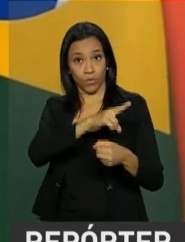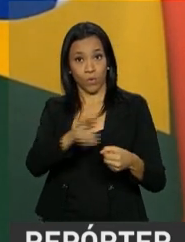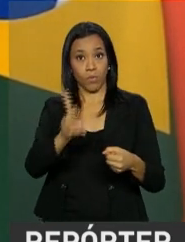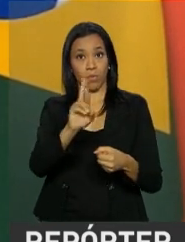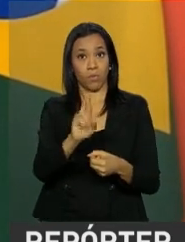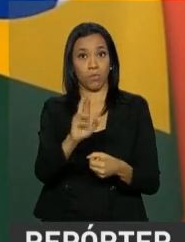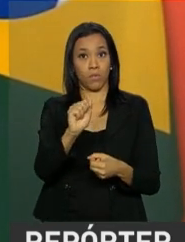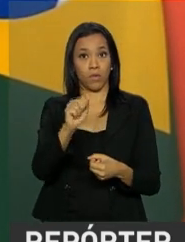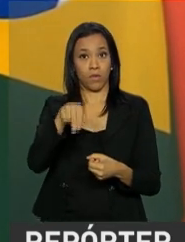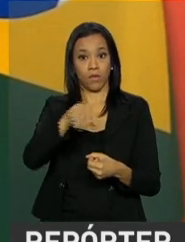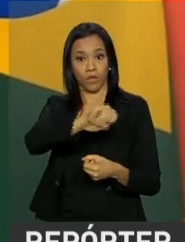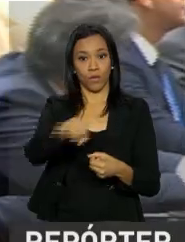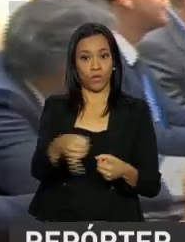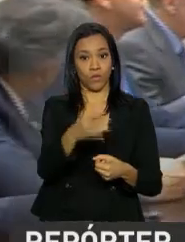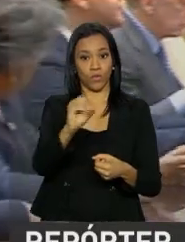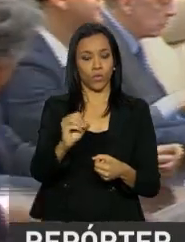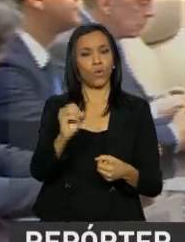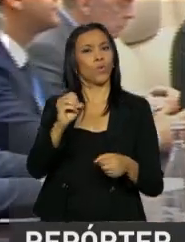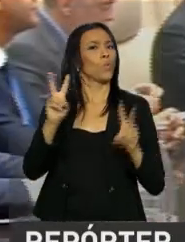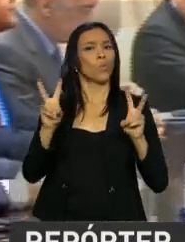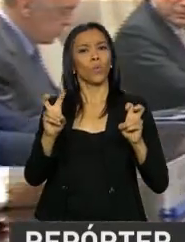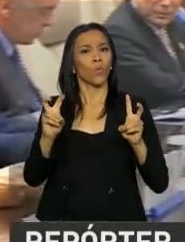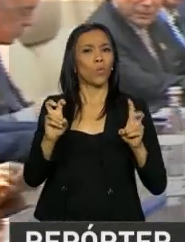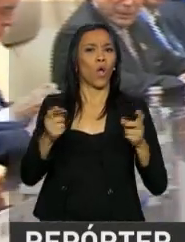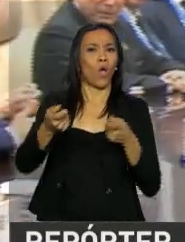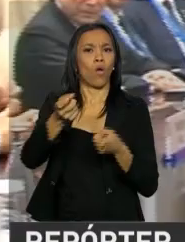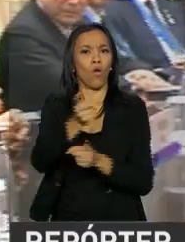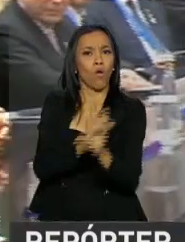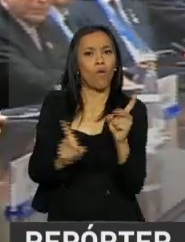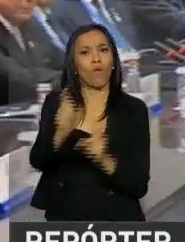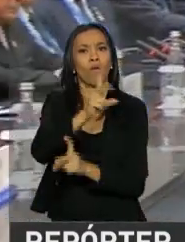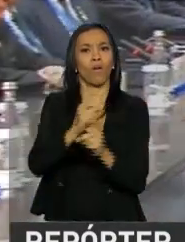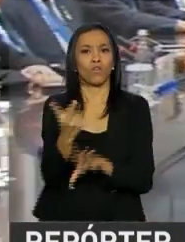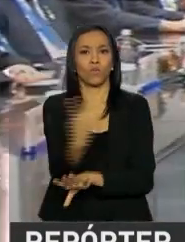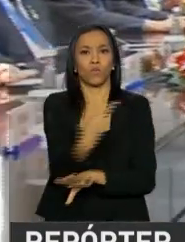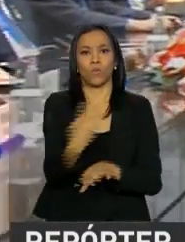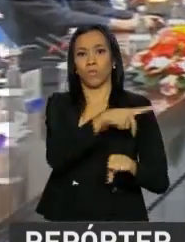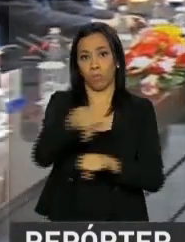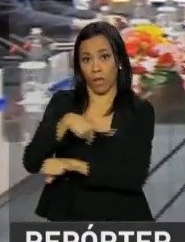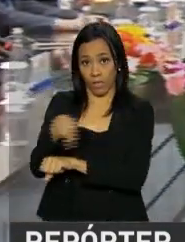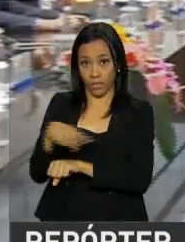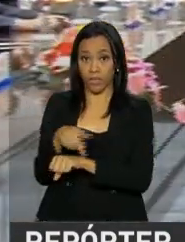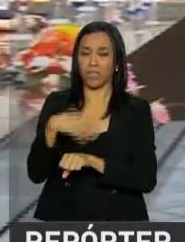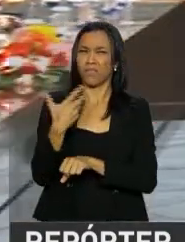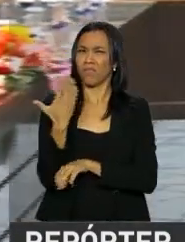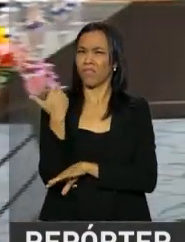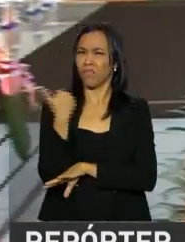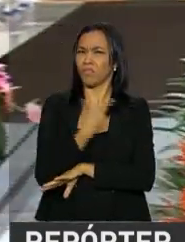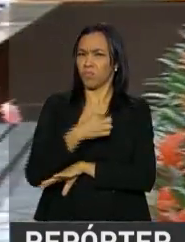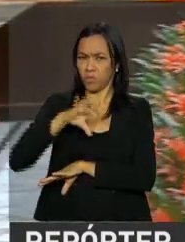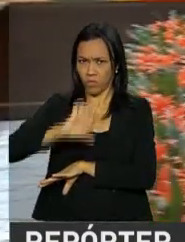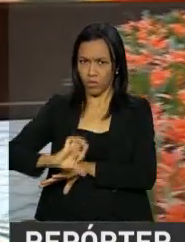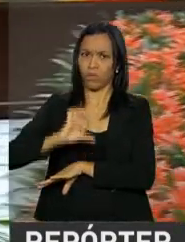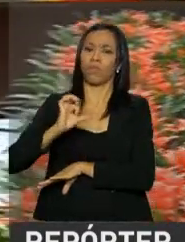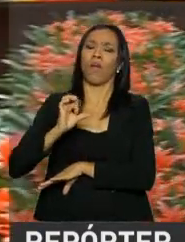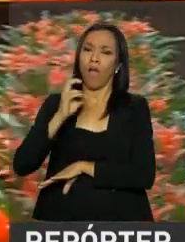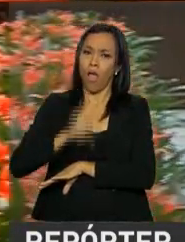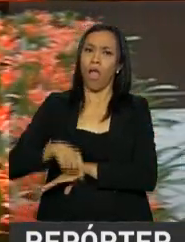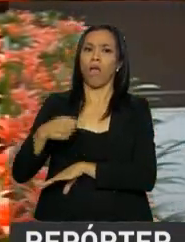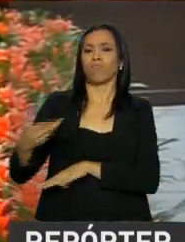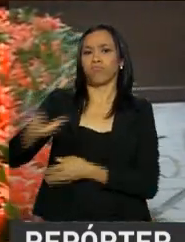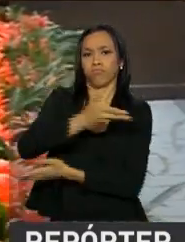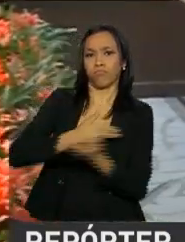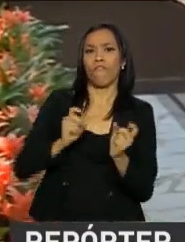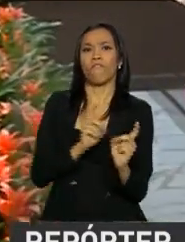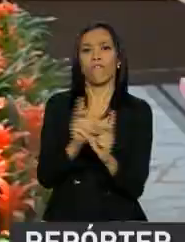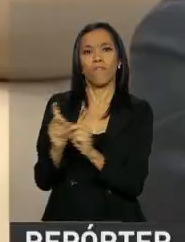comércio entre os dois países. Desde 2009, a China é o maior parceiro comercial do Brasil e a perspectiva é aumentar